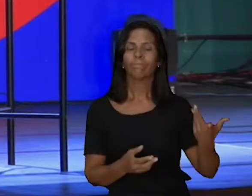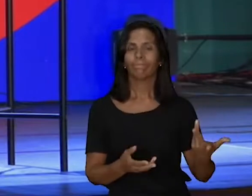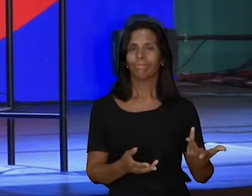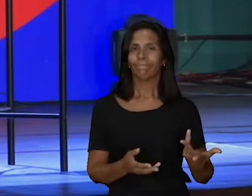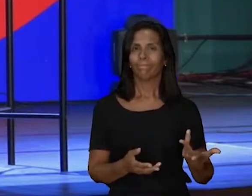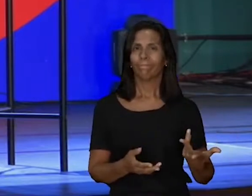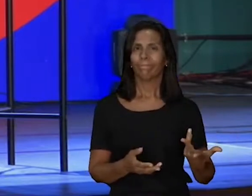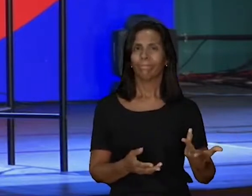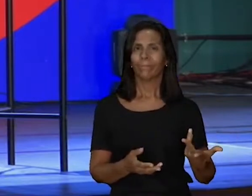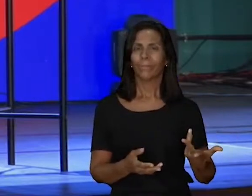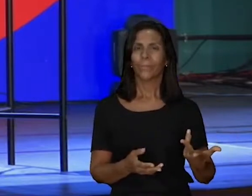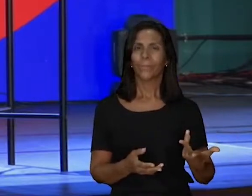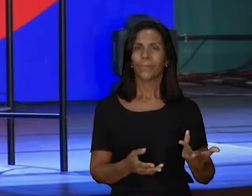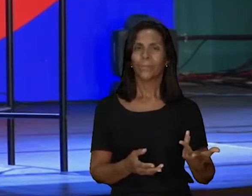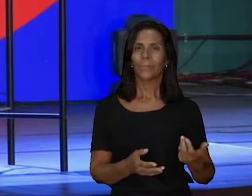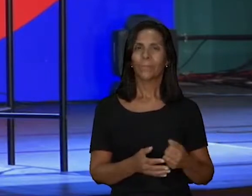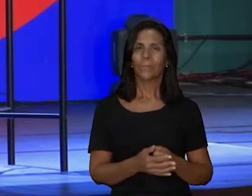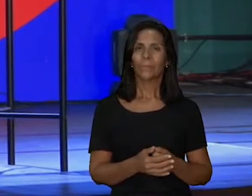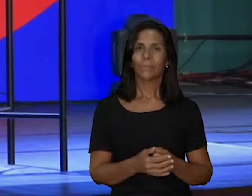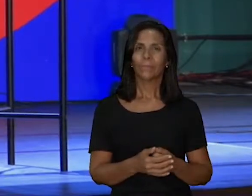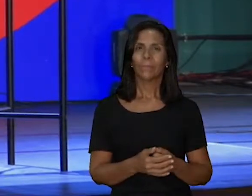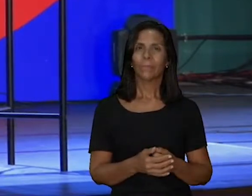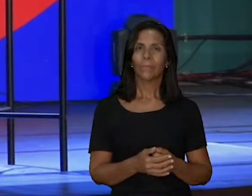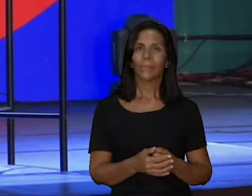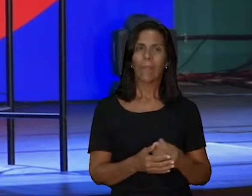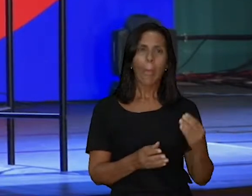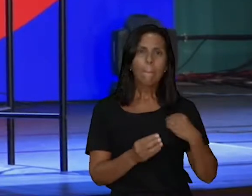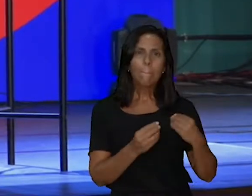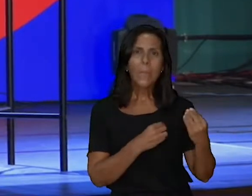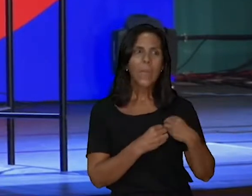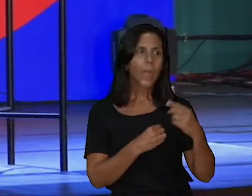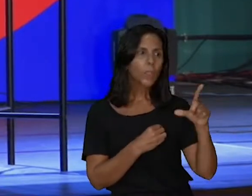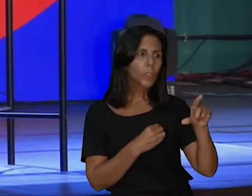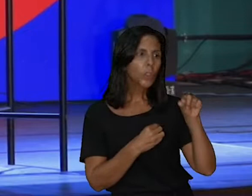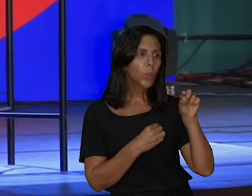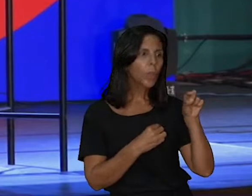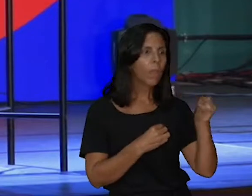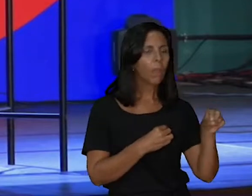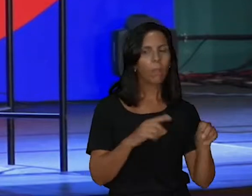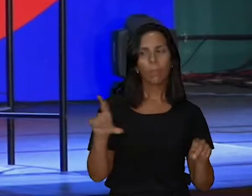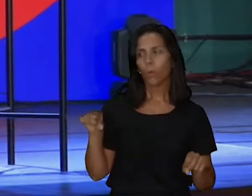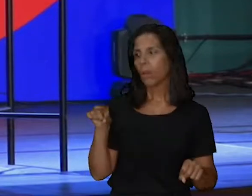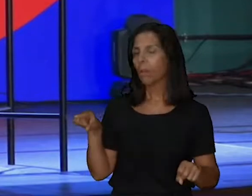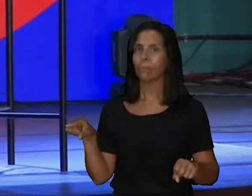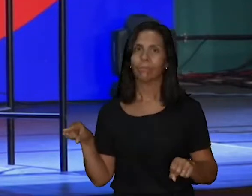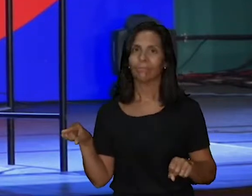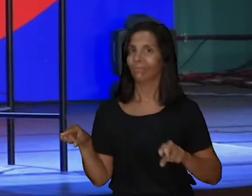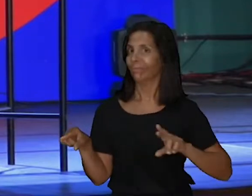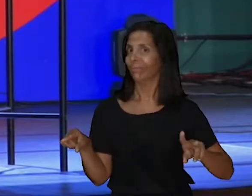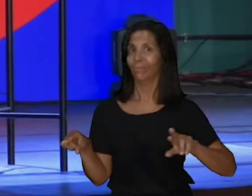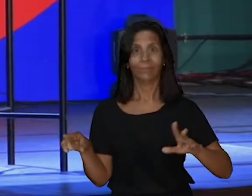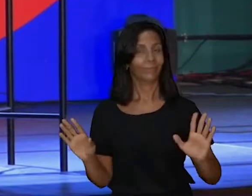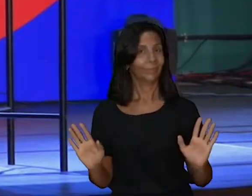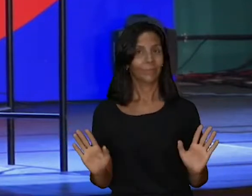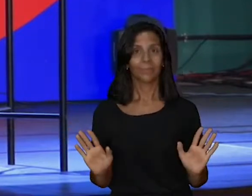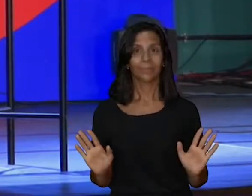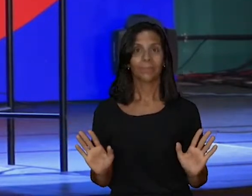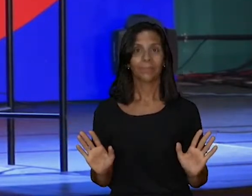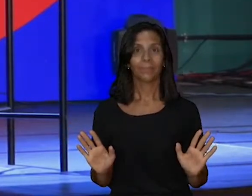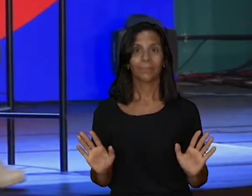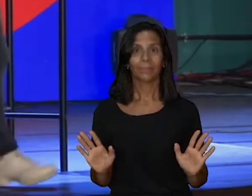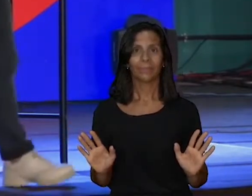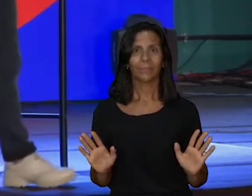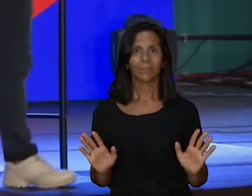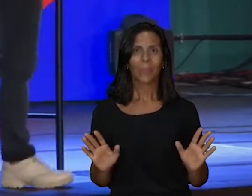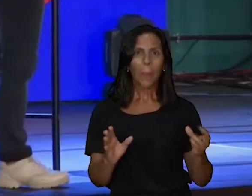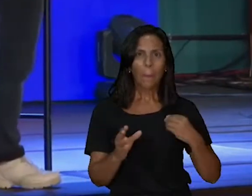É pecado ter preferência política? Não é. É pecado acreditar